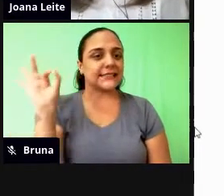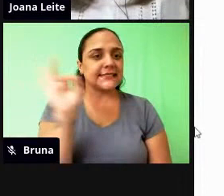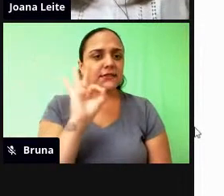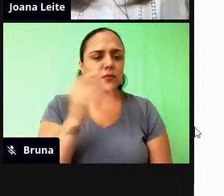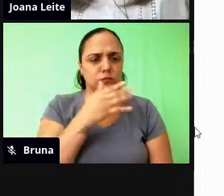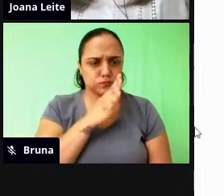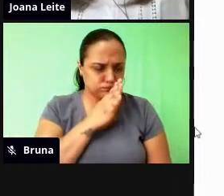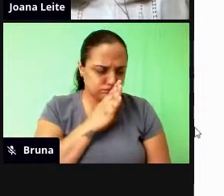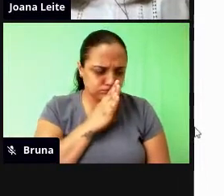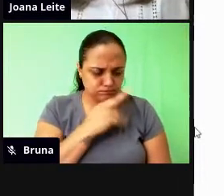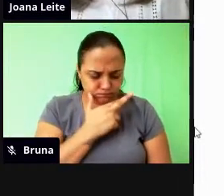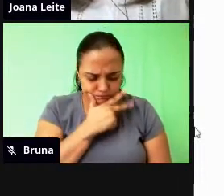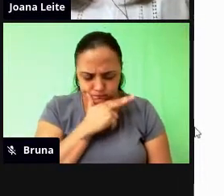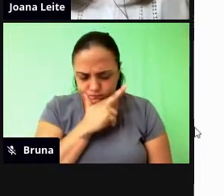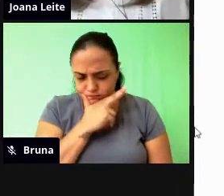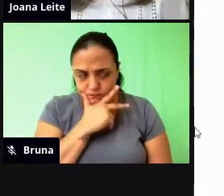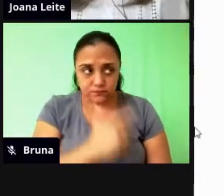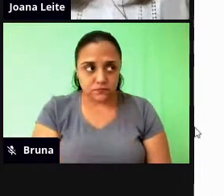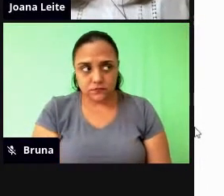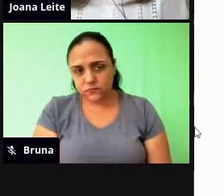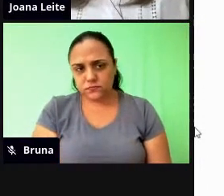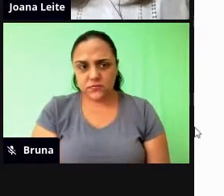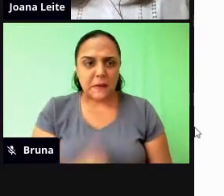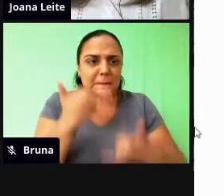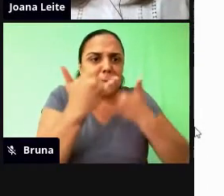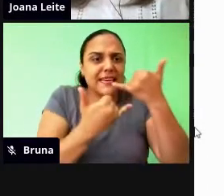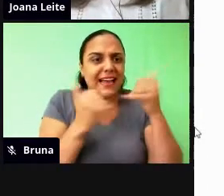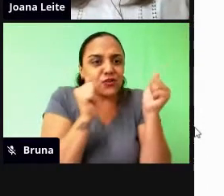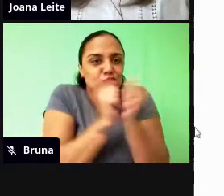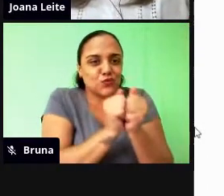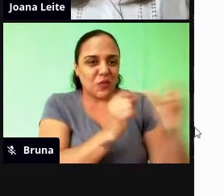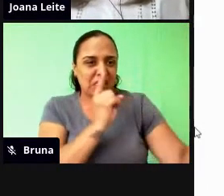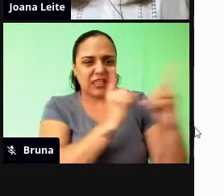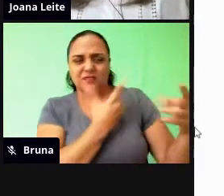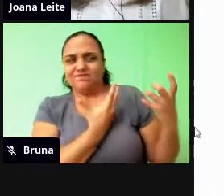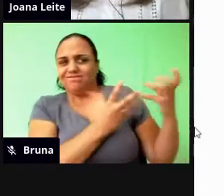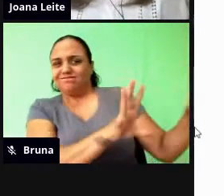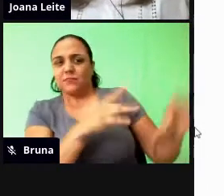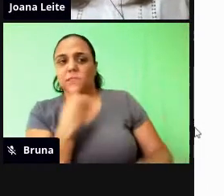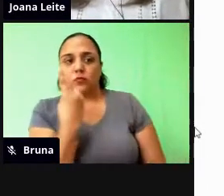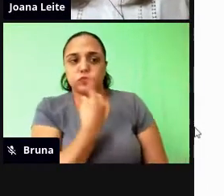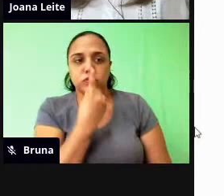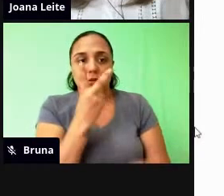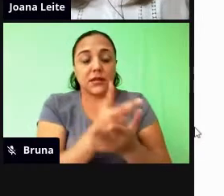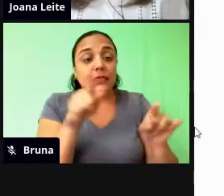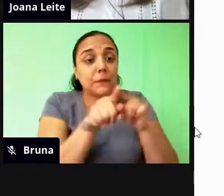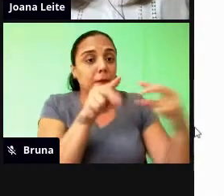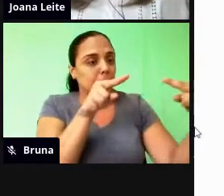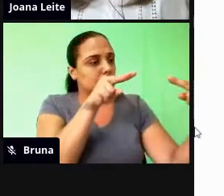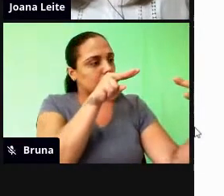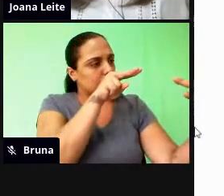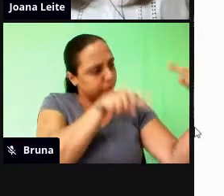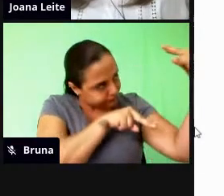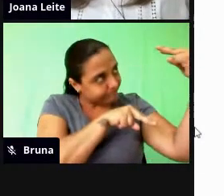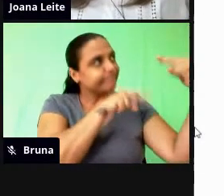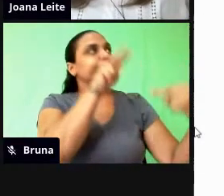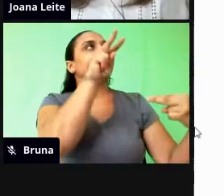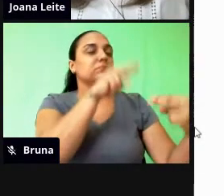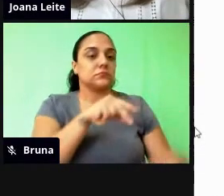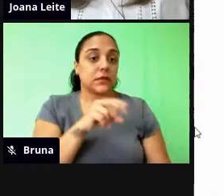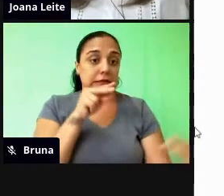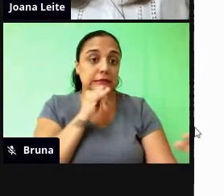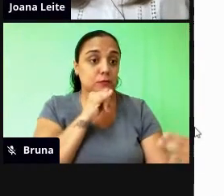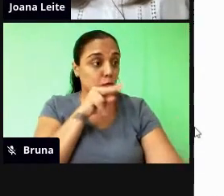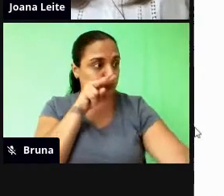e de interação social. Então, o olhar no olho, né? Então, é importante a gente... o seu filho olha para você, então, o olhar no olho é